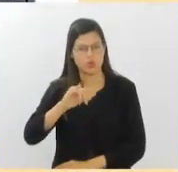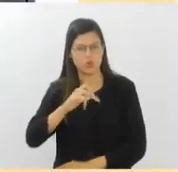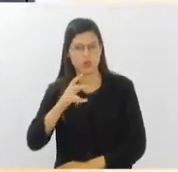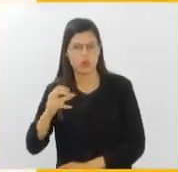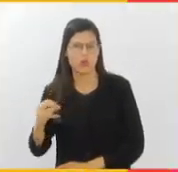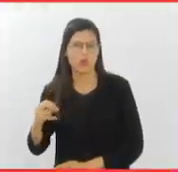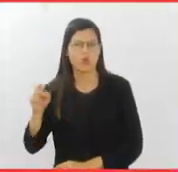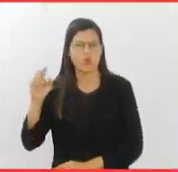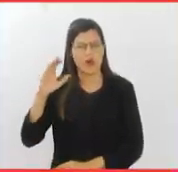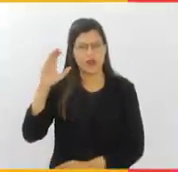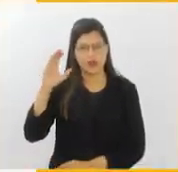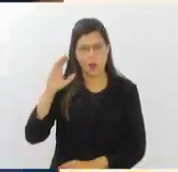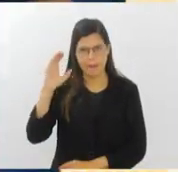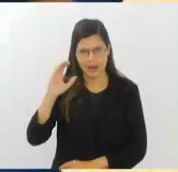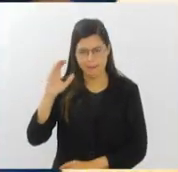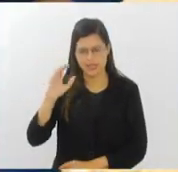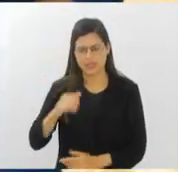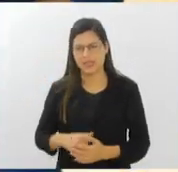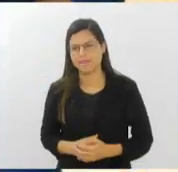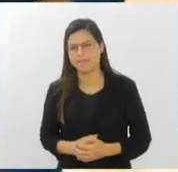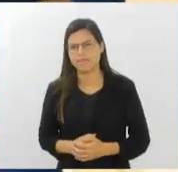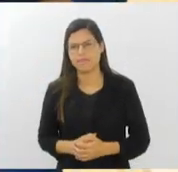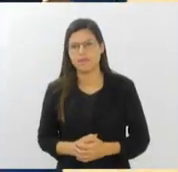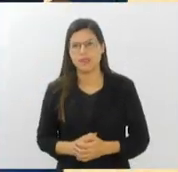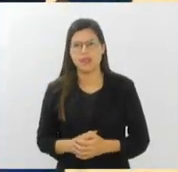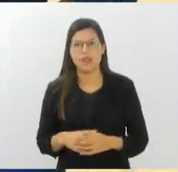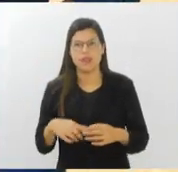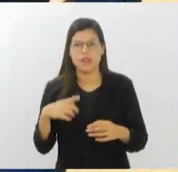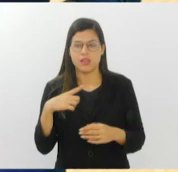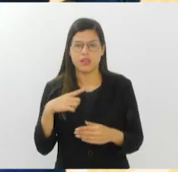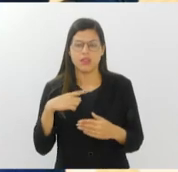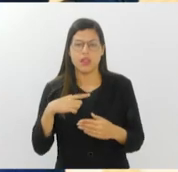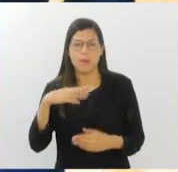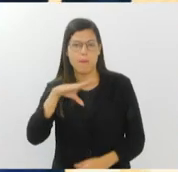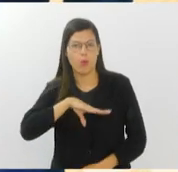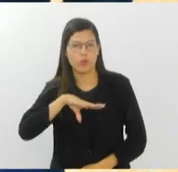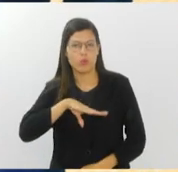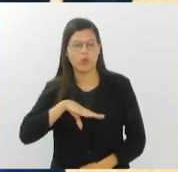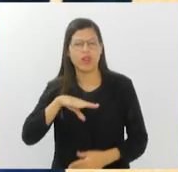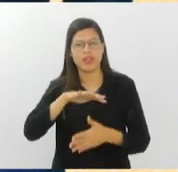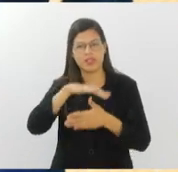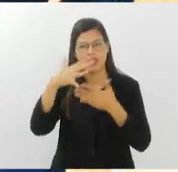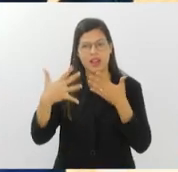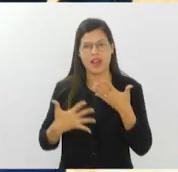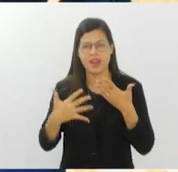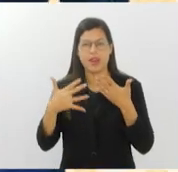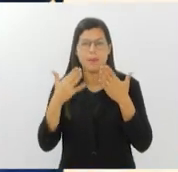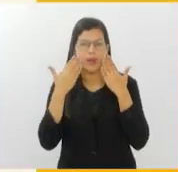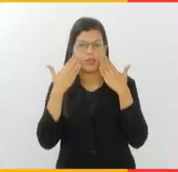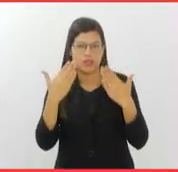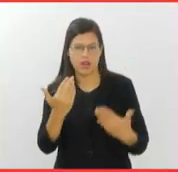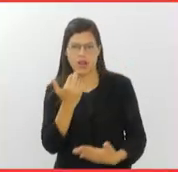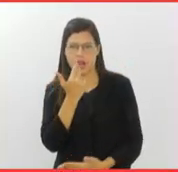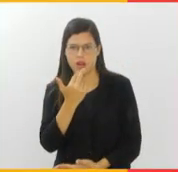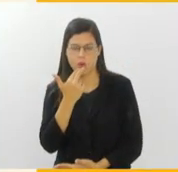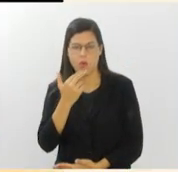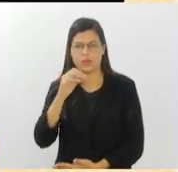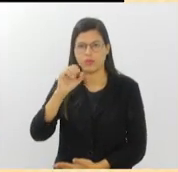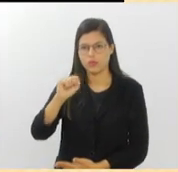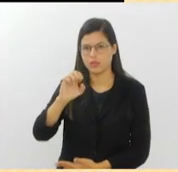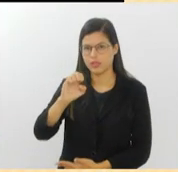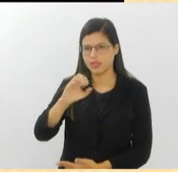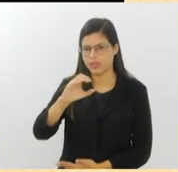Costa, em Copacabana. Com cenas em português e em libras, o espetáculo Língua se apresenta no Sesc Copacabana. De